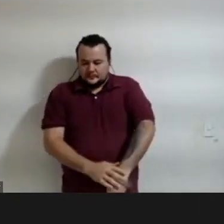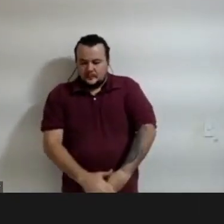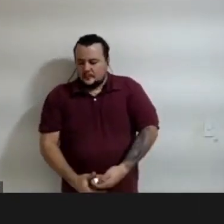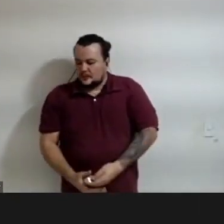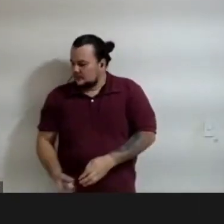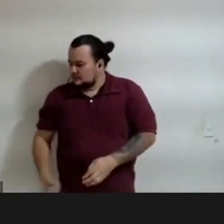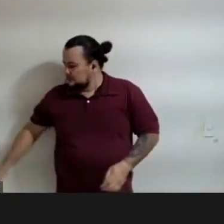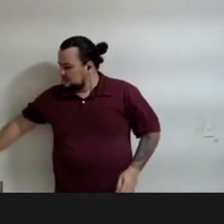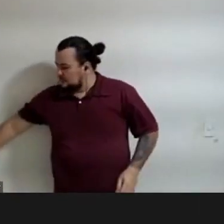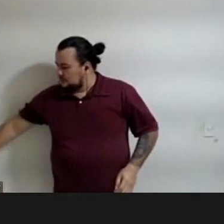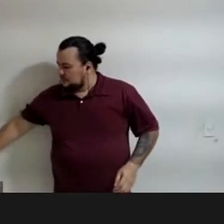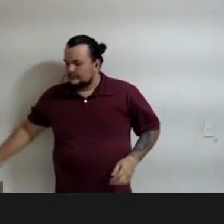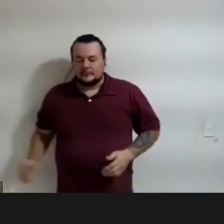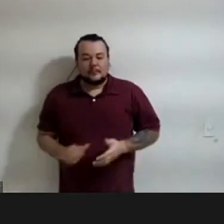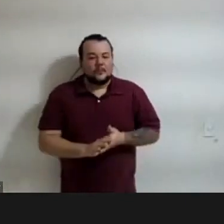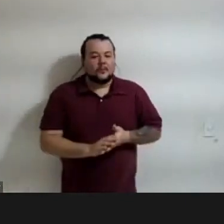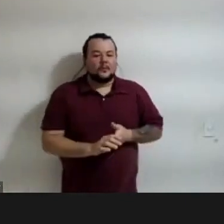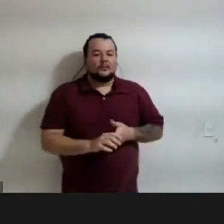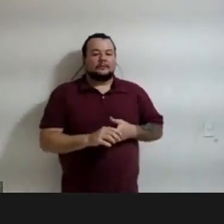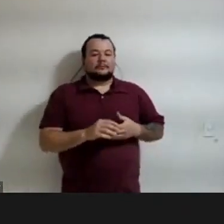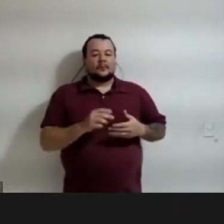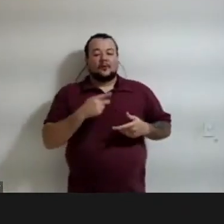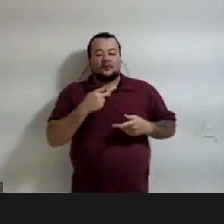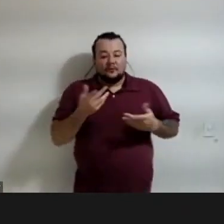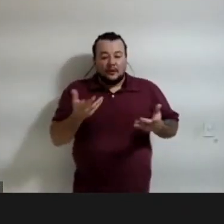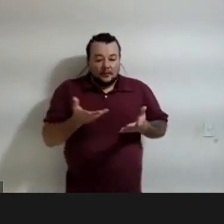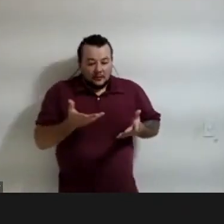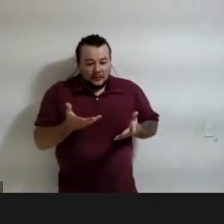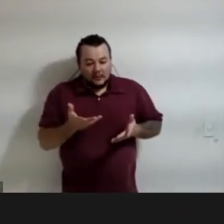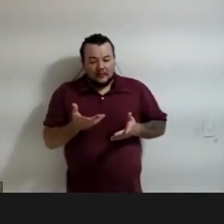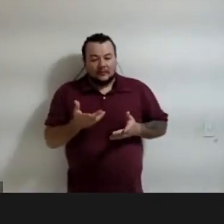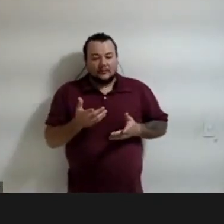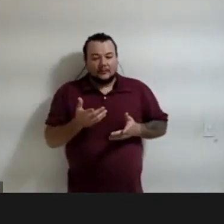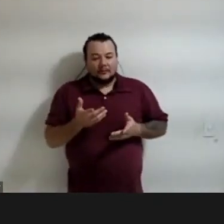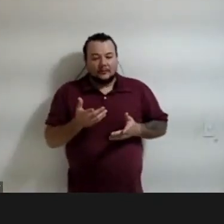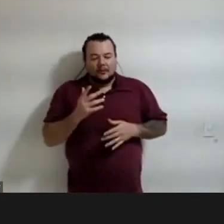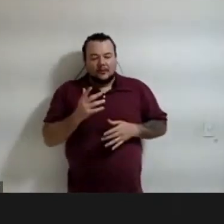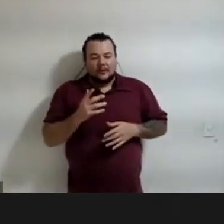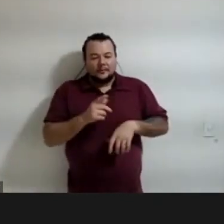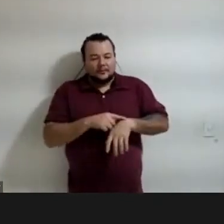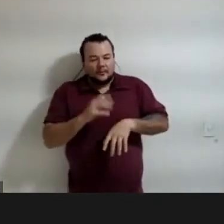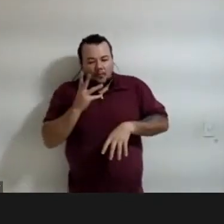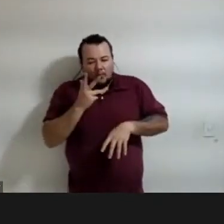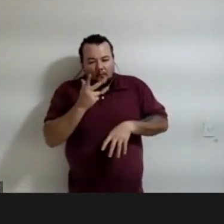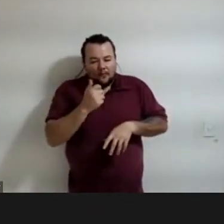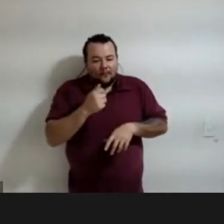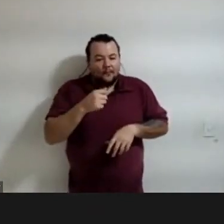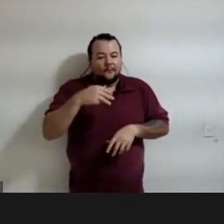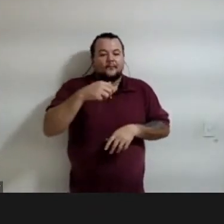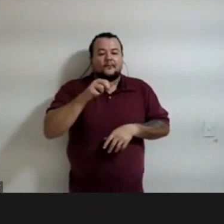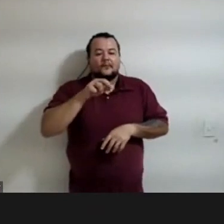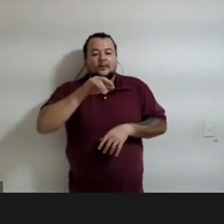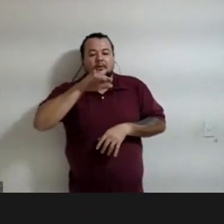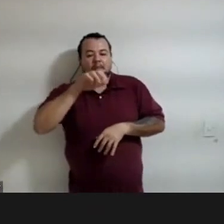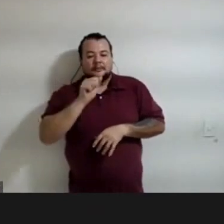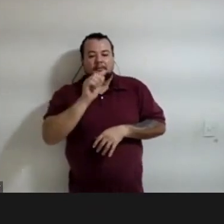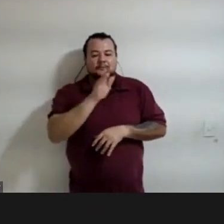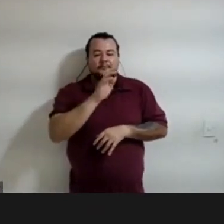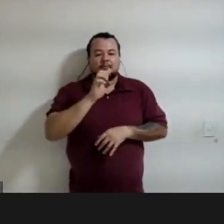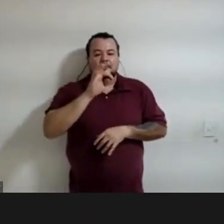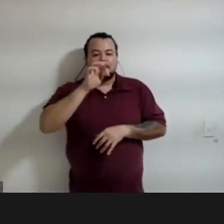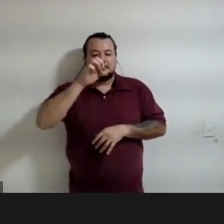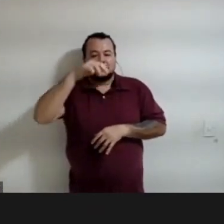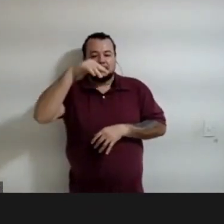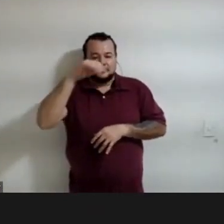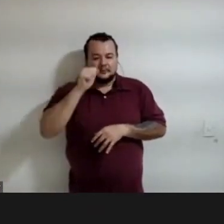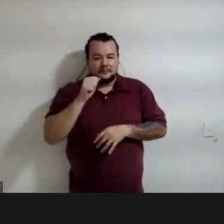de desesperança em que fomos jogados, quando, em recente live, Maria Bethânia resgatou Cecília Meirelles,